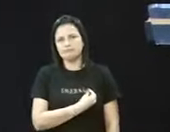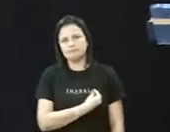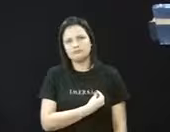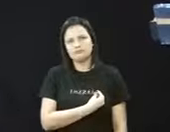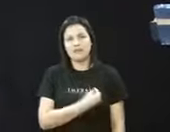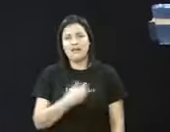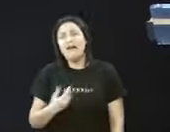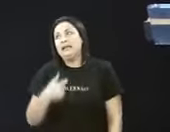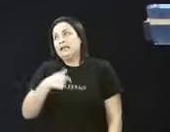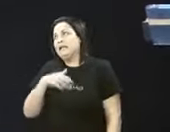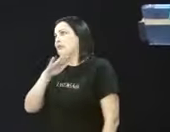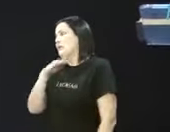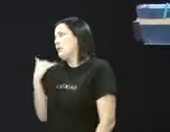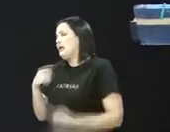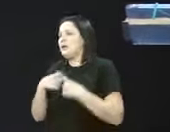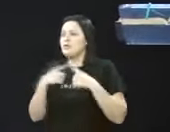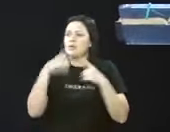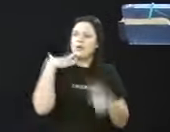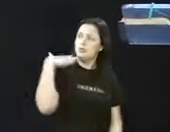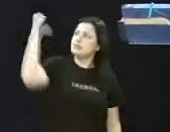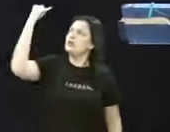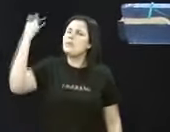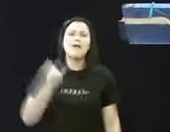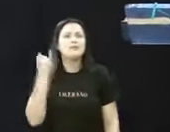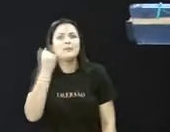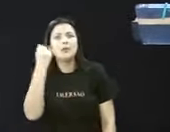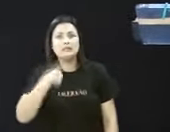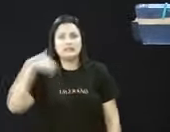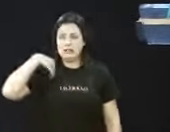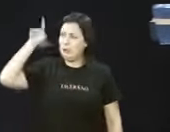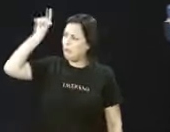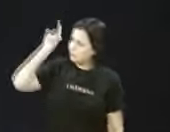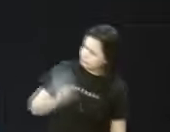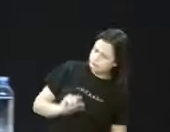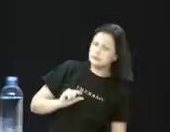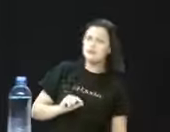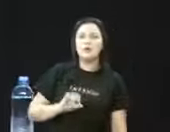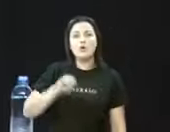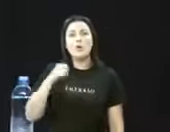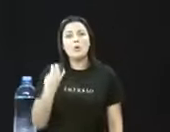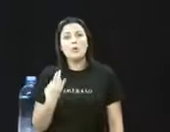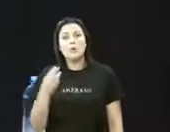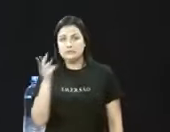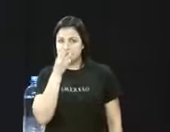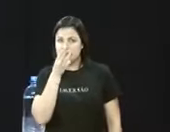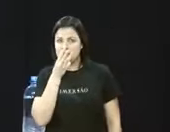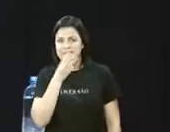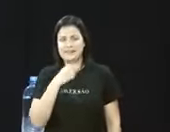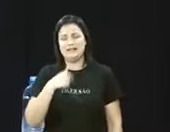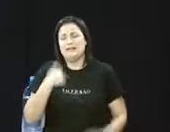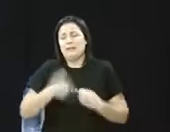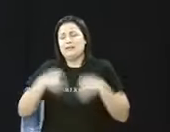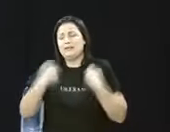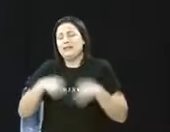teu chamado é muito grande e eu sou muito pequeno. Ó Isaías, ai de mim, eu precisava de